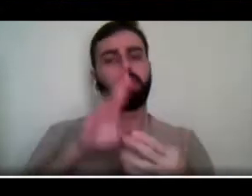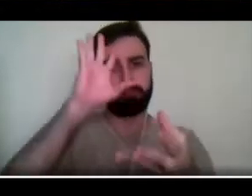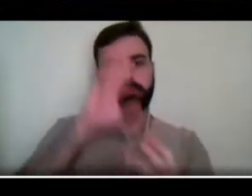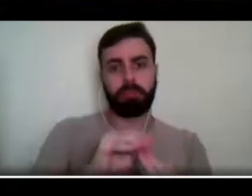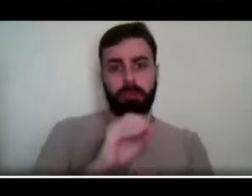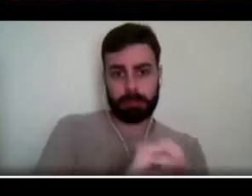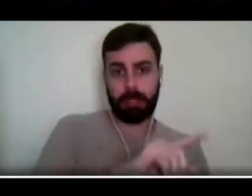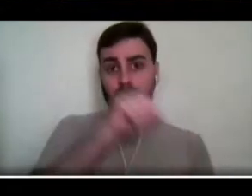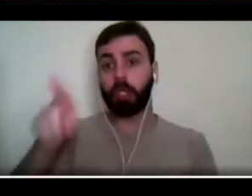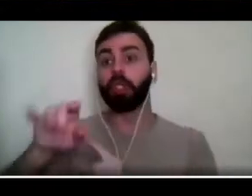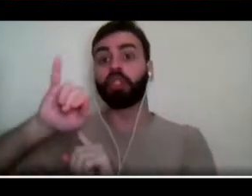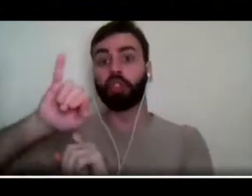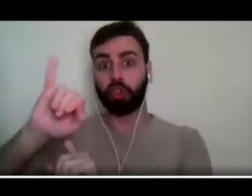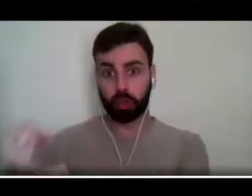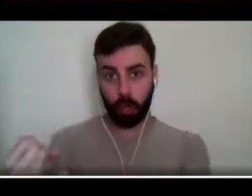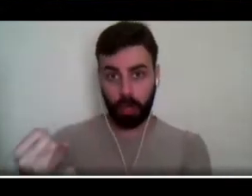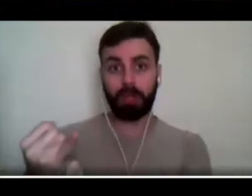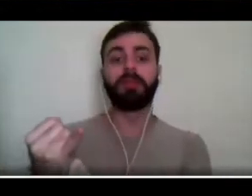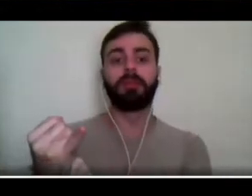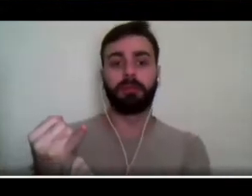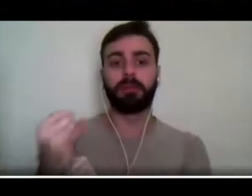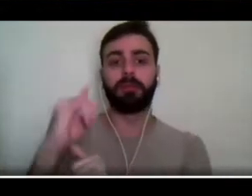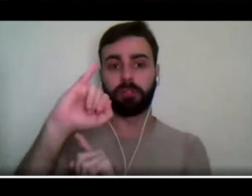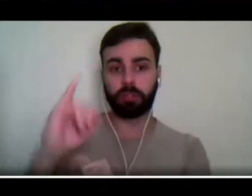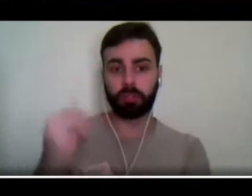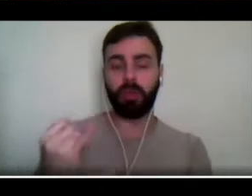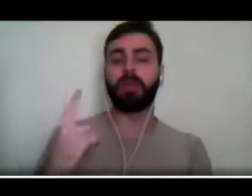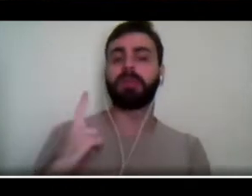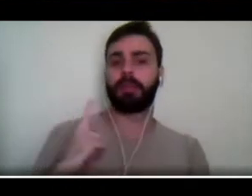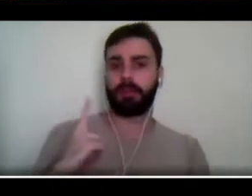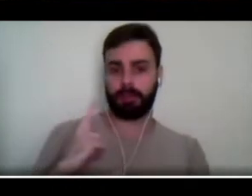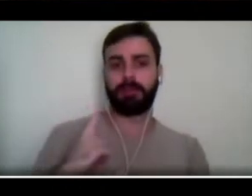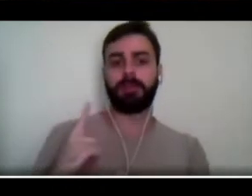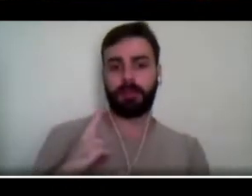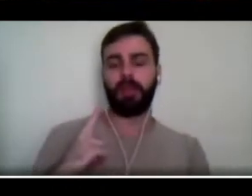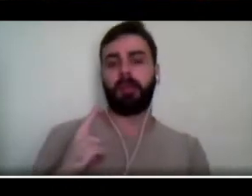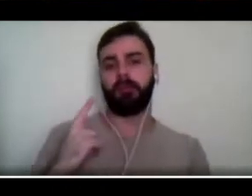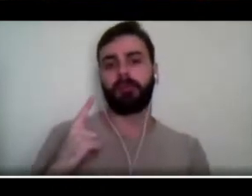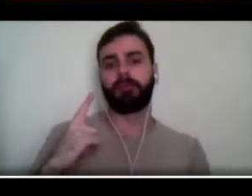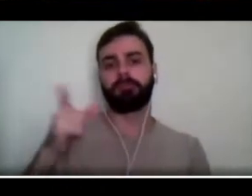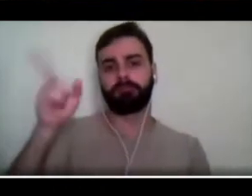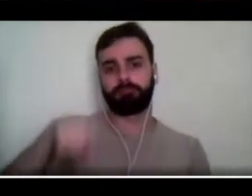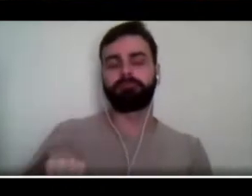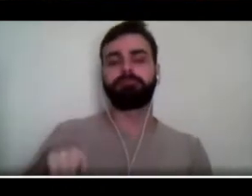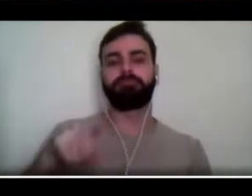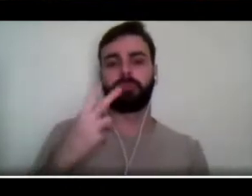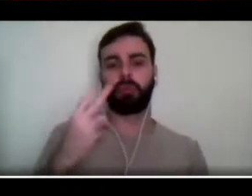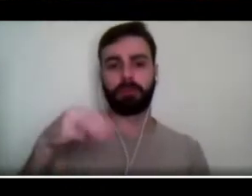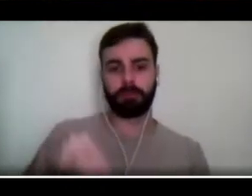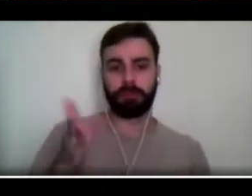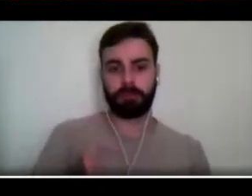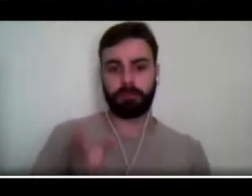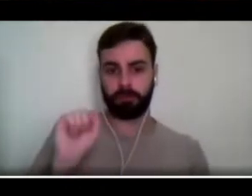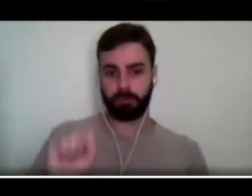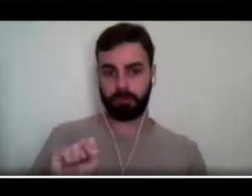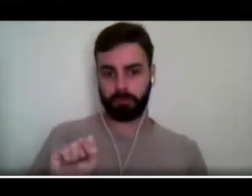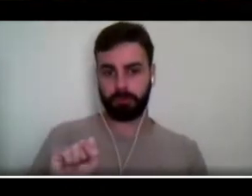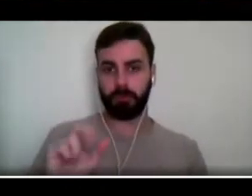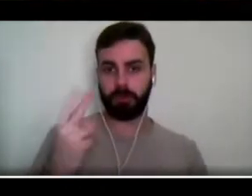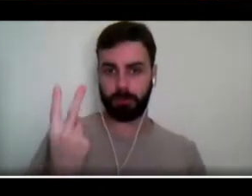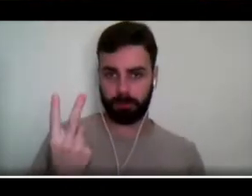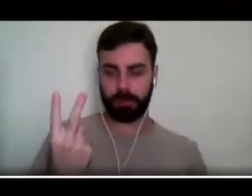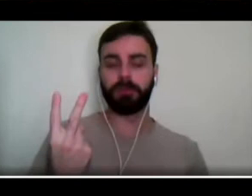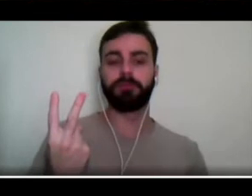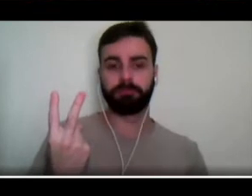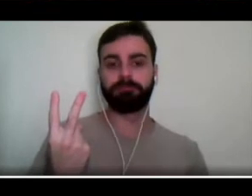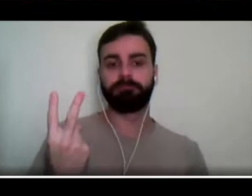ó, você tem 2 metros por segundo ao quadrado na direção J. Falei